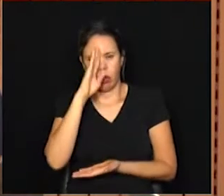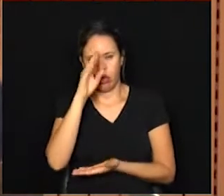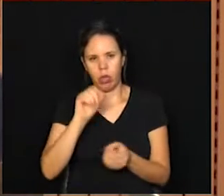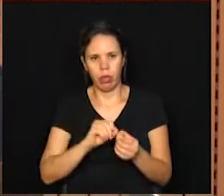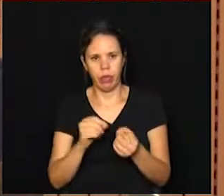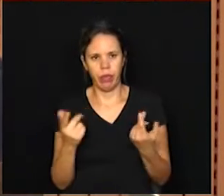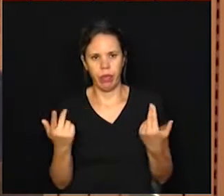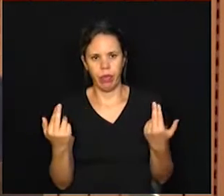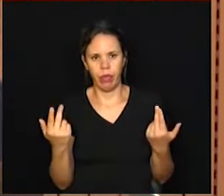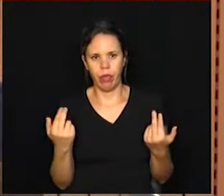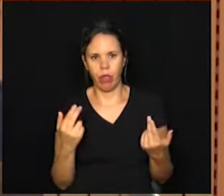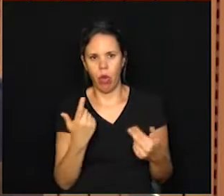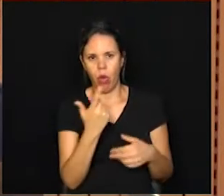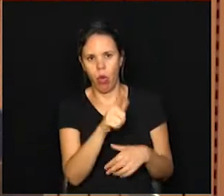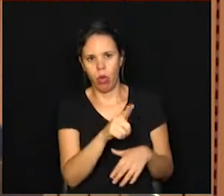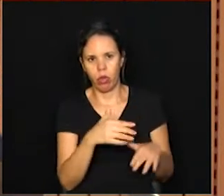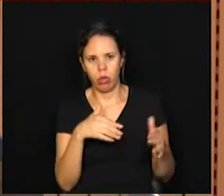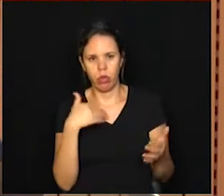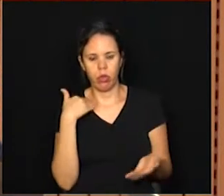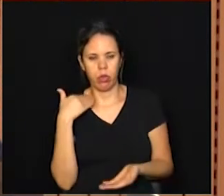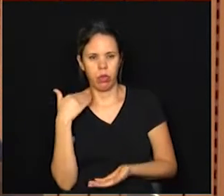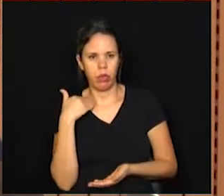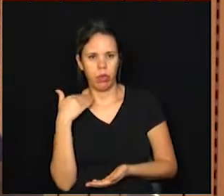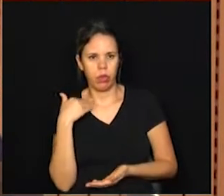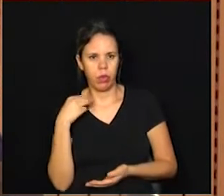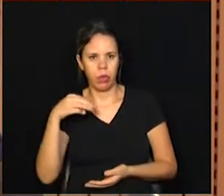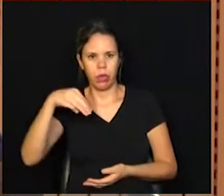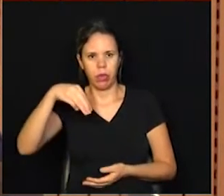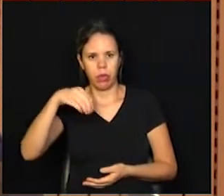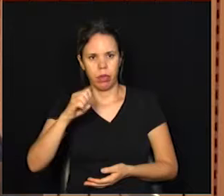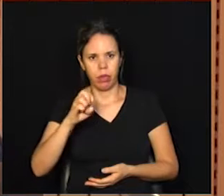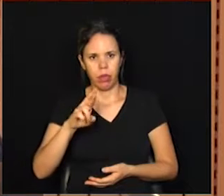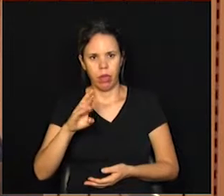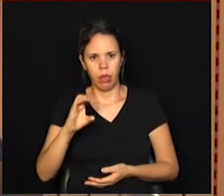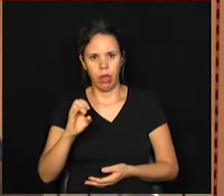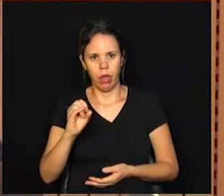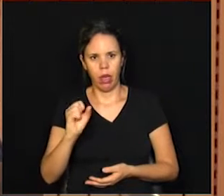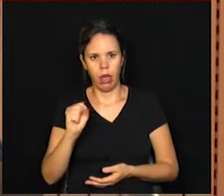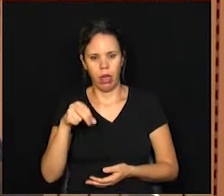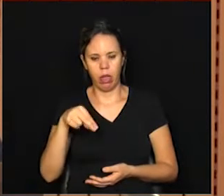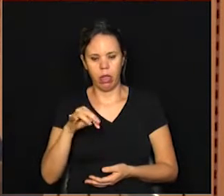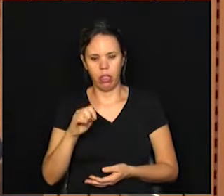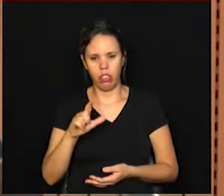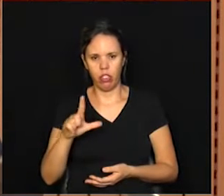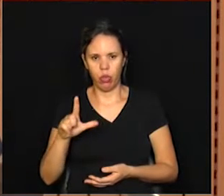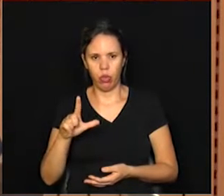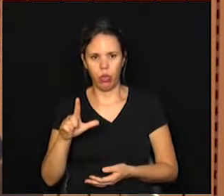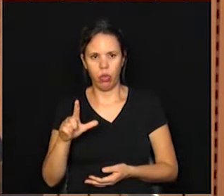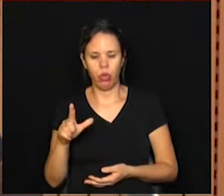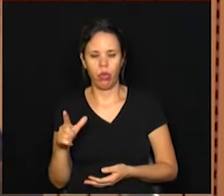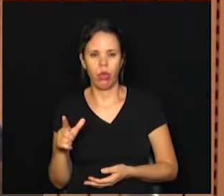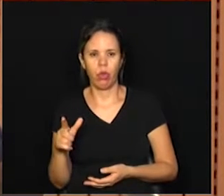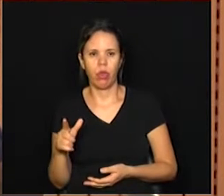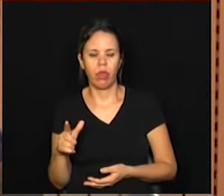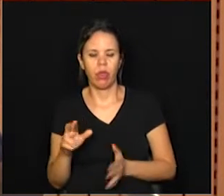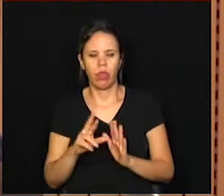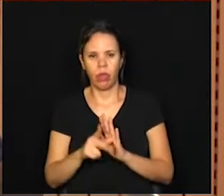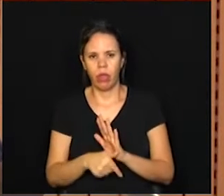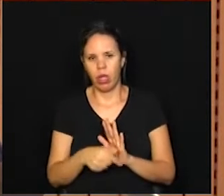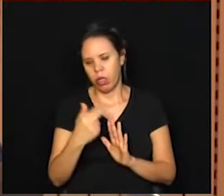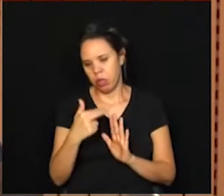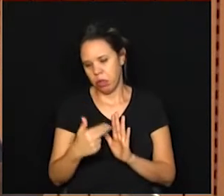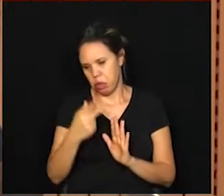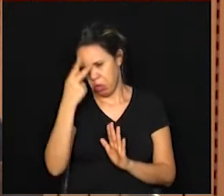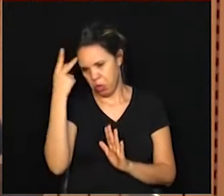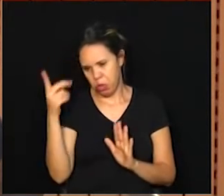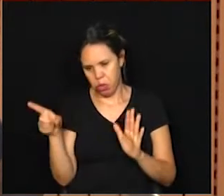mesma coisa com outro banco, com o Mercantil de Desconto, do Oscar Facuri e do Abrão Zarzur. O que eles